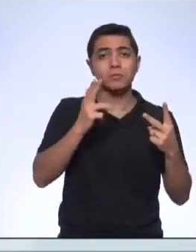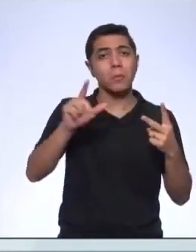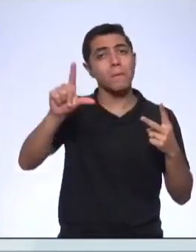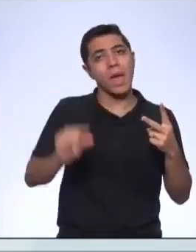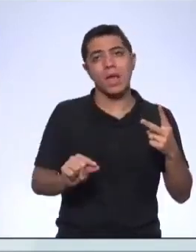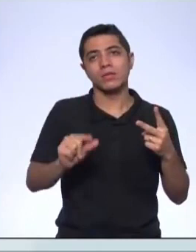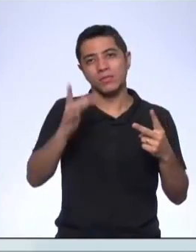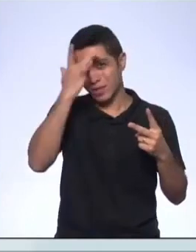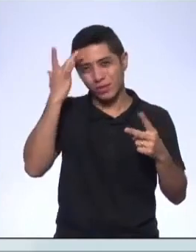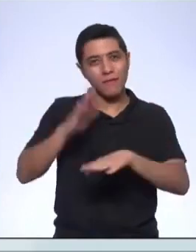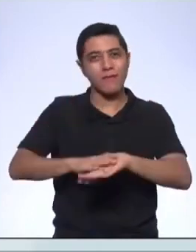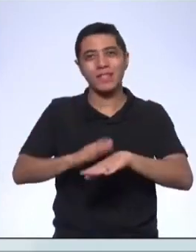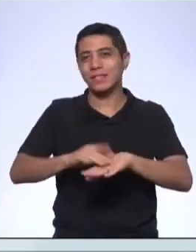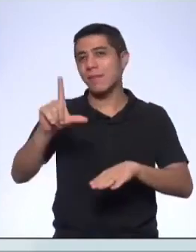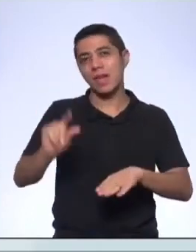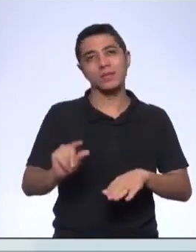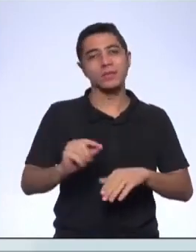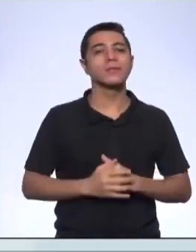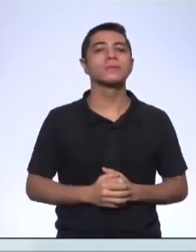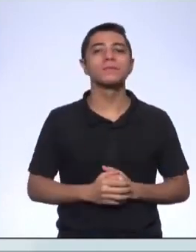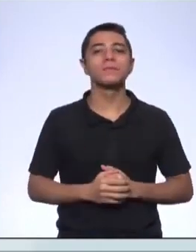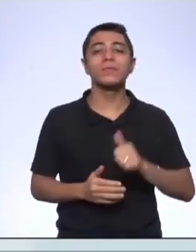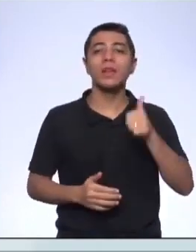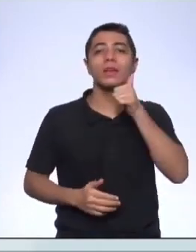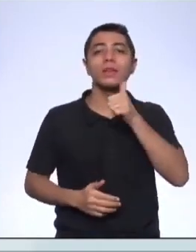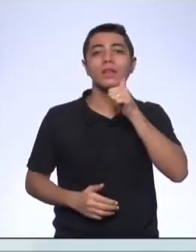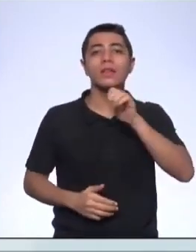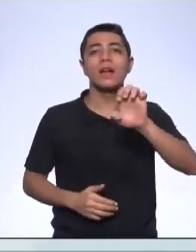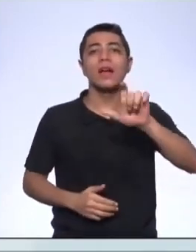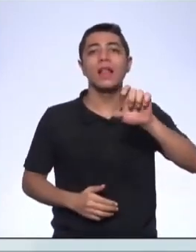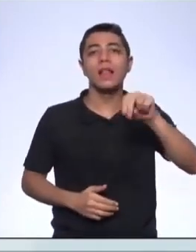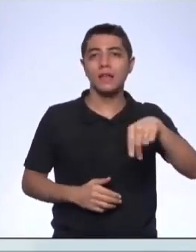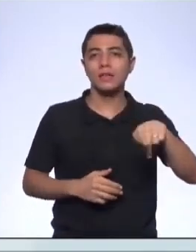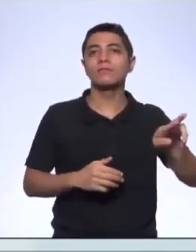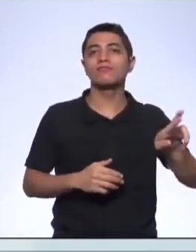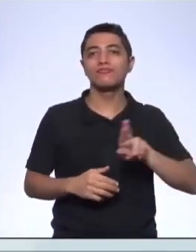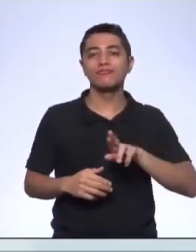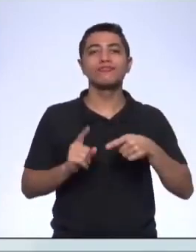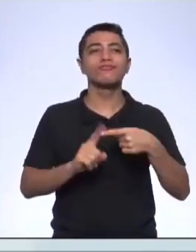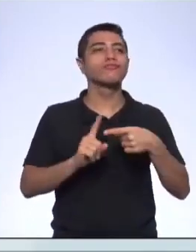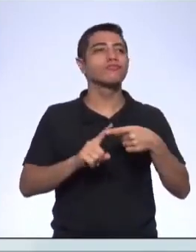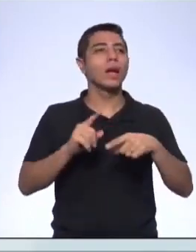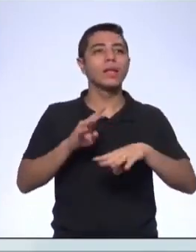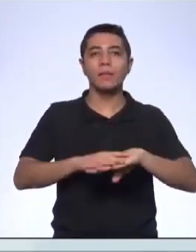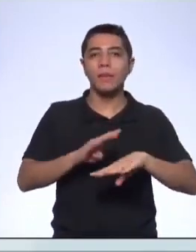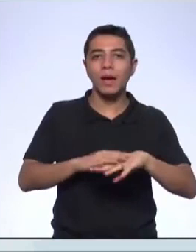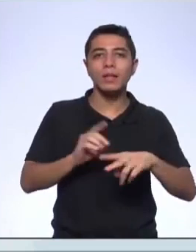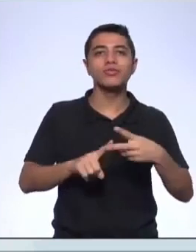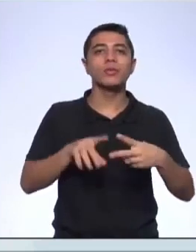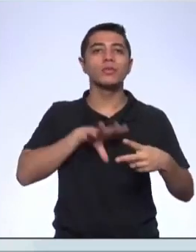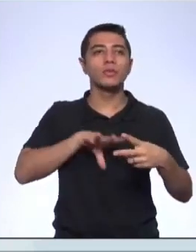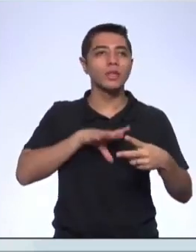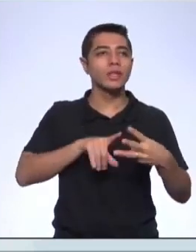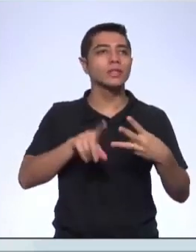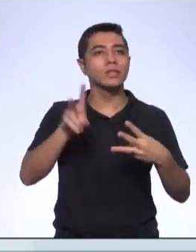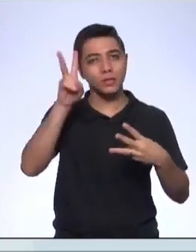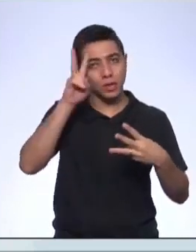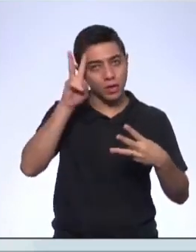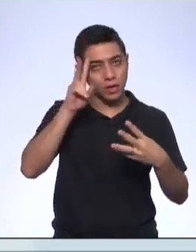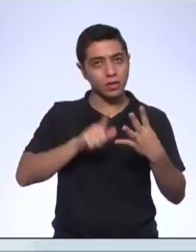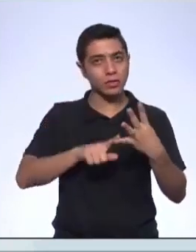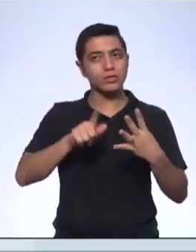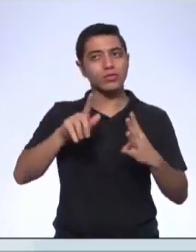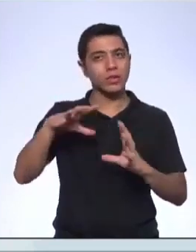colocou matemática, português, história e educação física. A Ellen colocou quais são as atividades, provavelmente